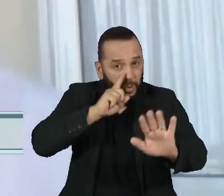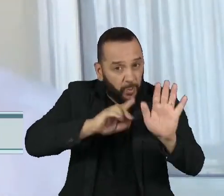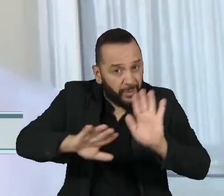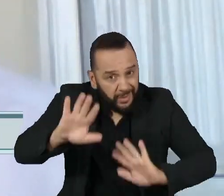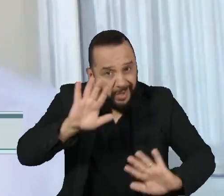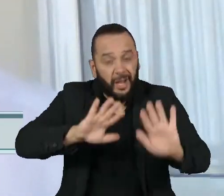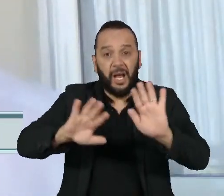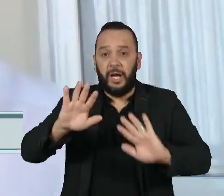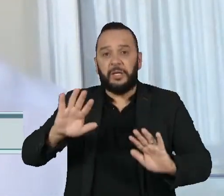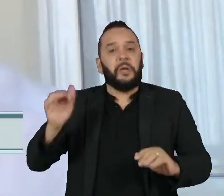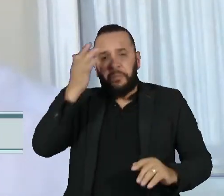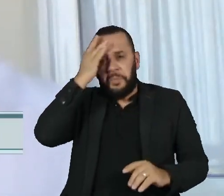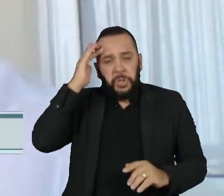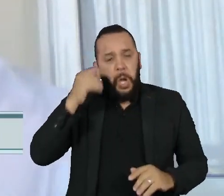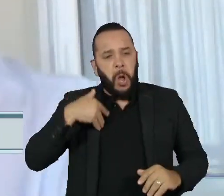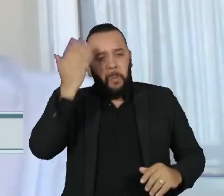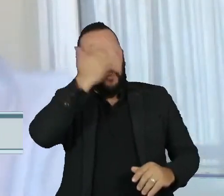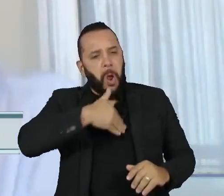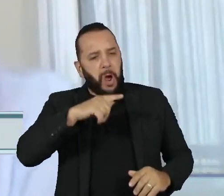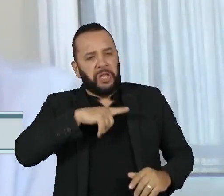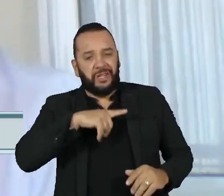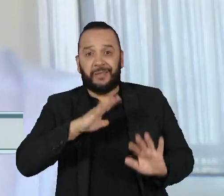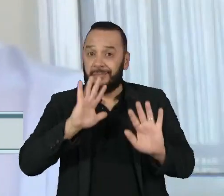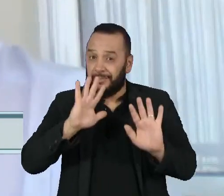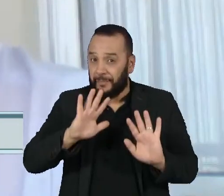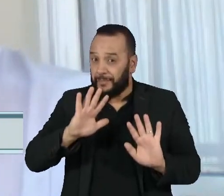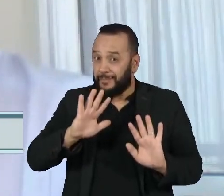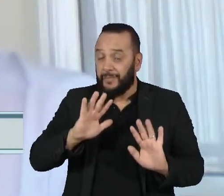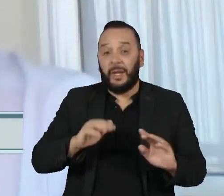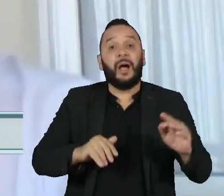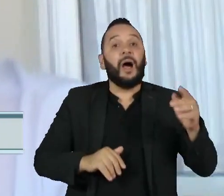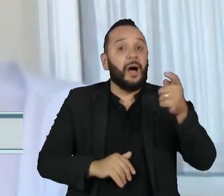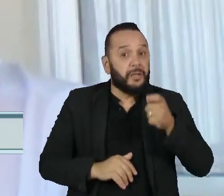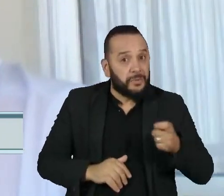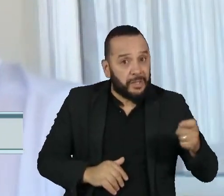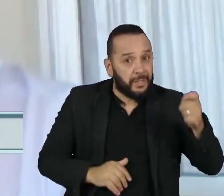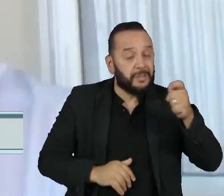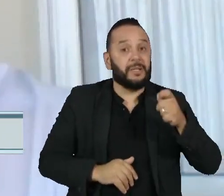trabalhos científicos que não têm o respaldo das sociedades científicas.